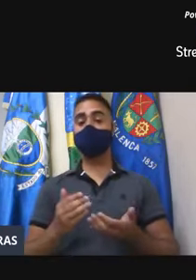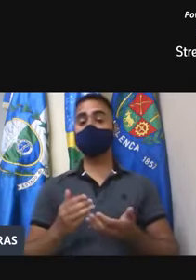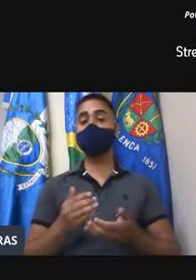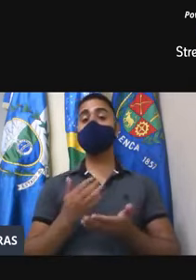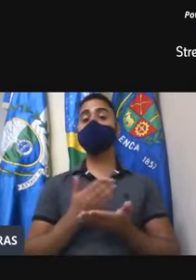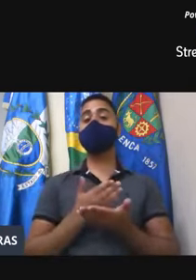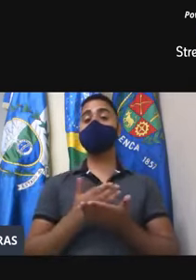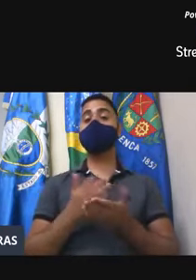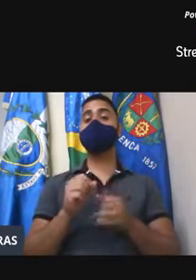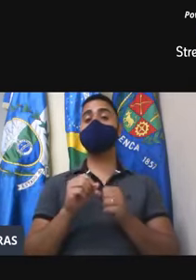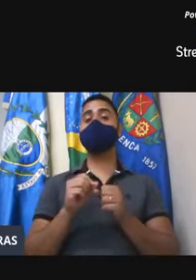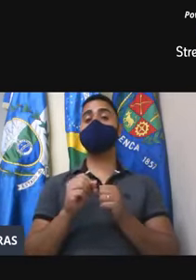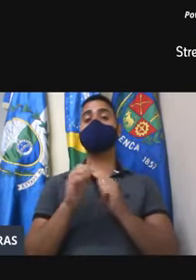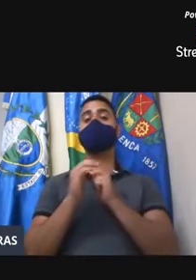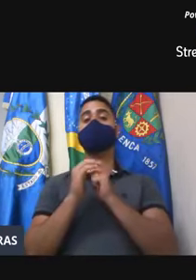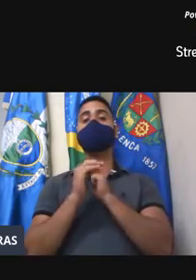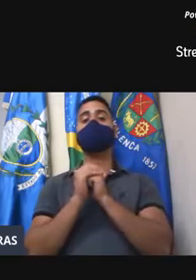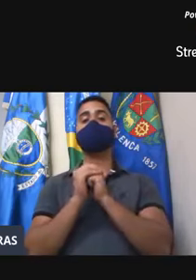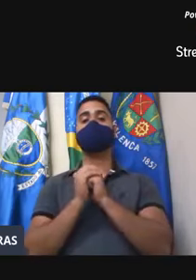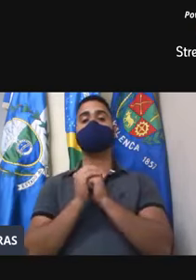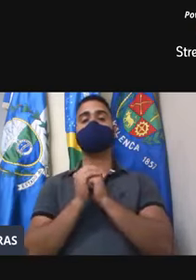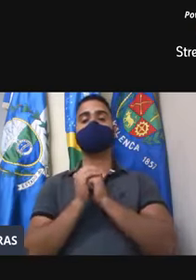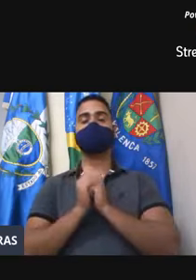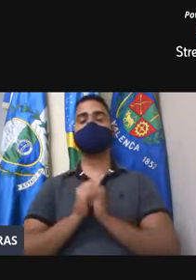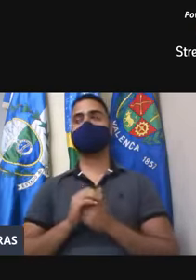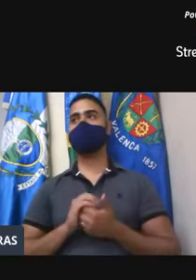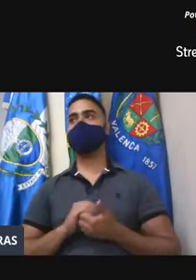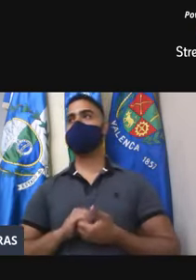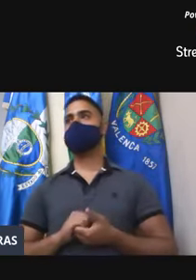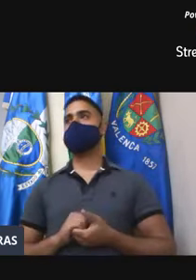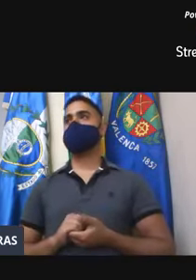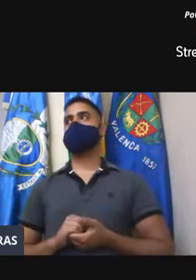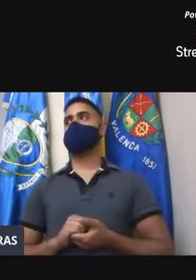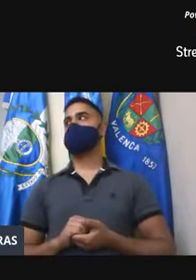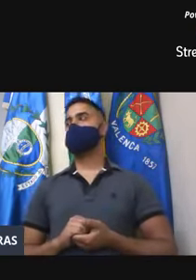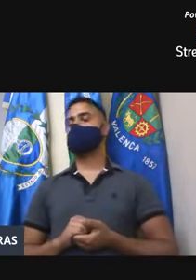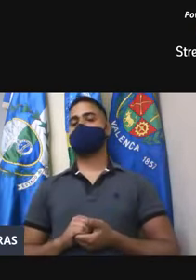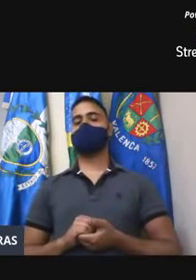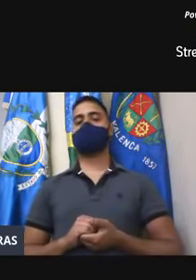iniciarmos a sessão, vamos rezar a oração do Pai Nosso.